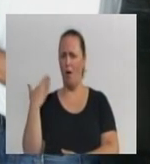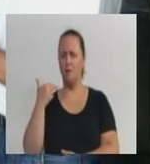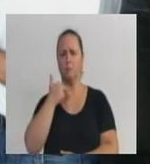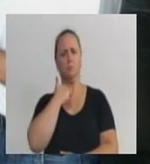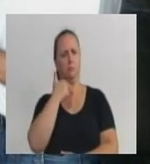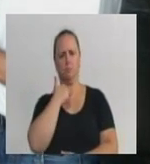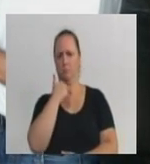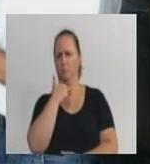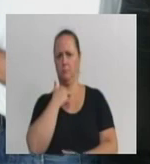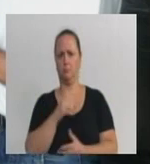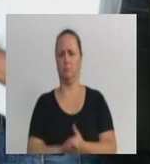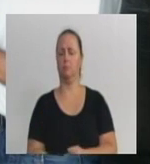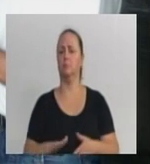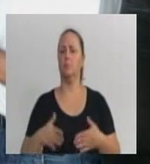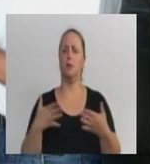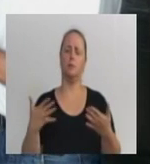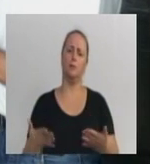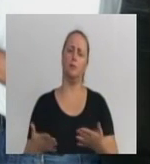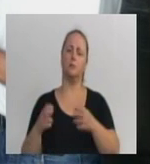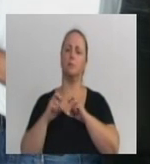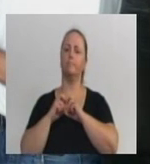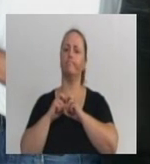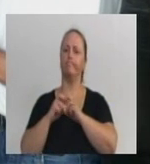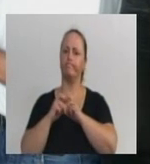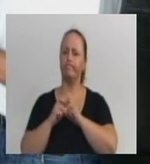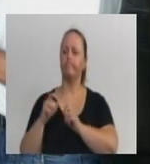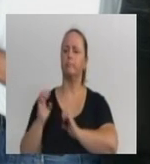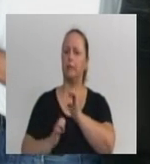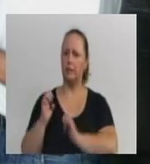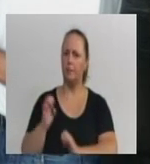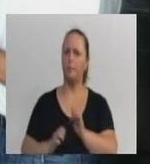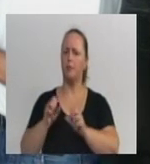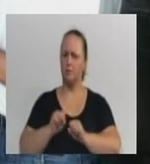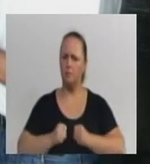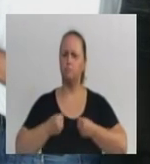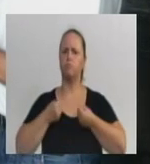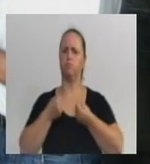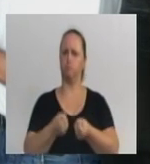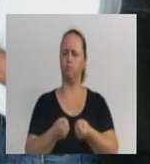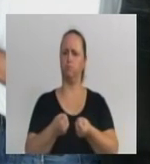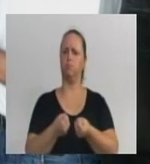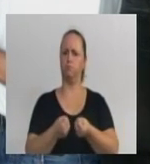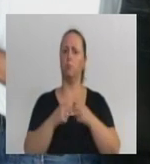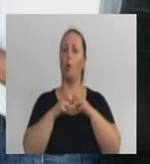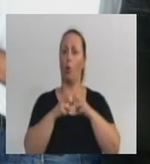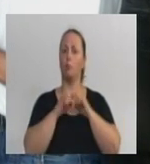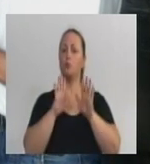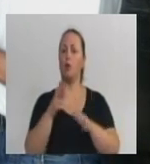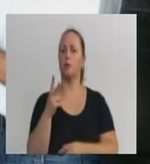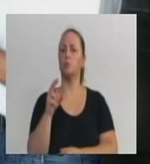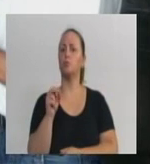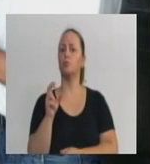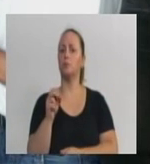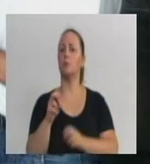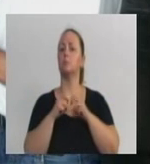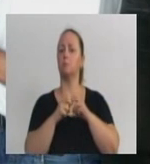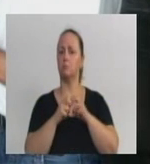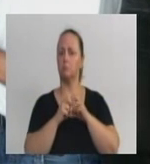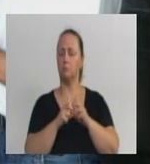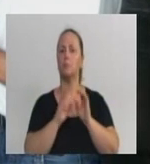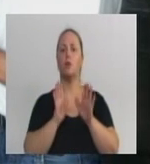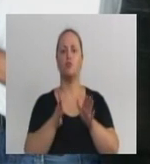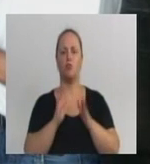empresa Piracicabana está fazendo todos os esforços. Os ônibus já estão aqui, 200 e poucos ônibus. Tem